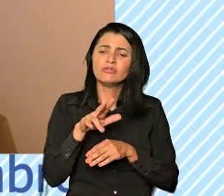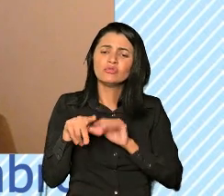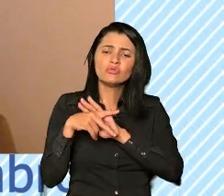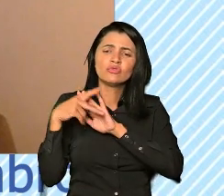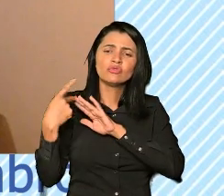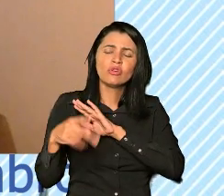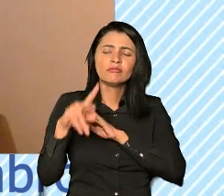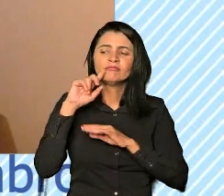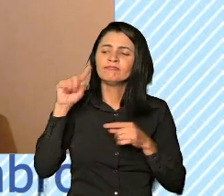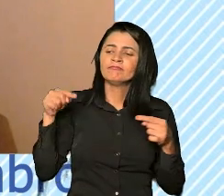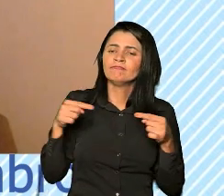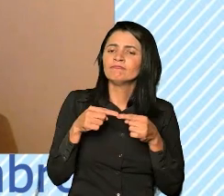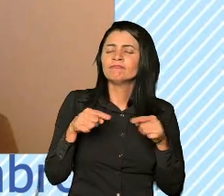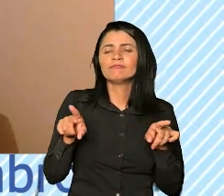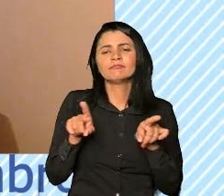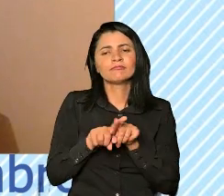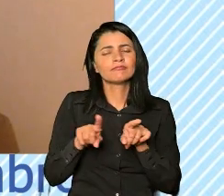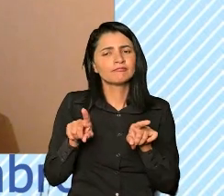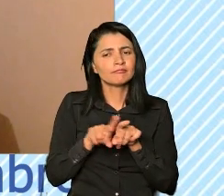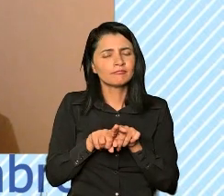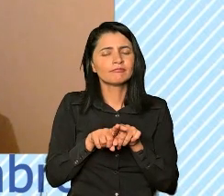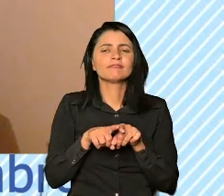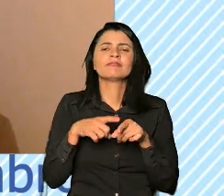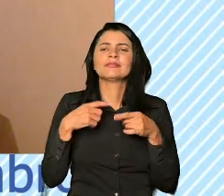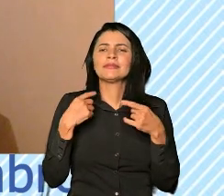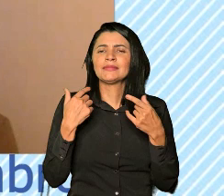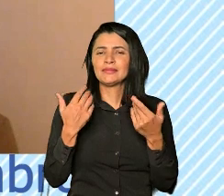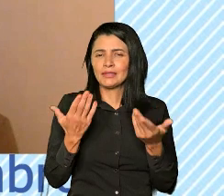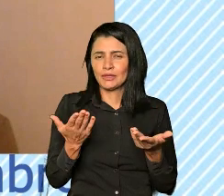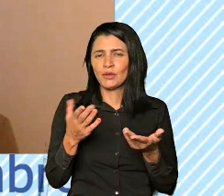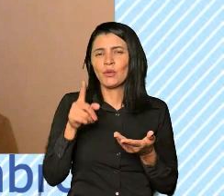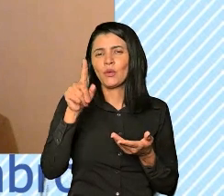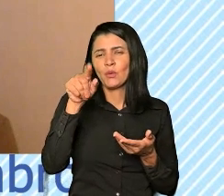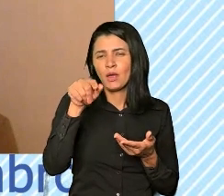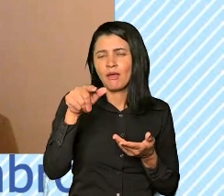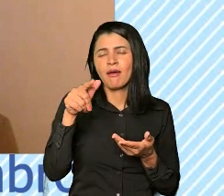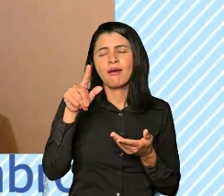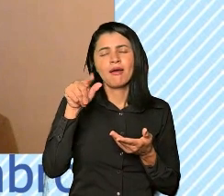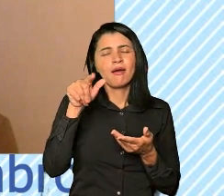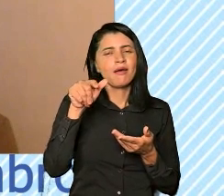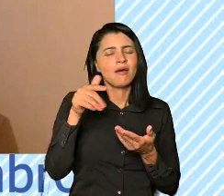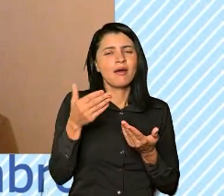faço a ligação também com a questão